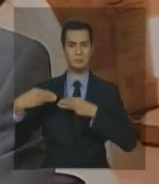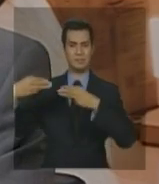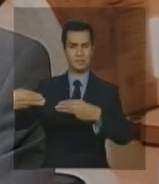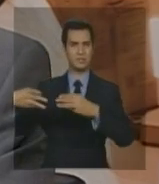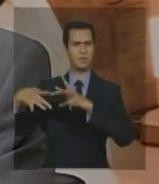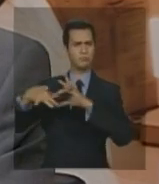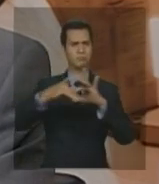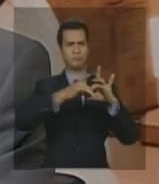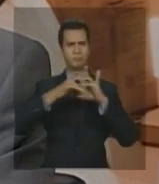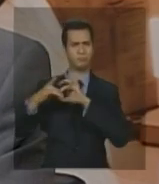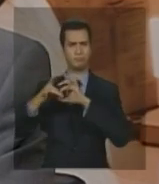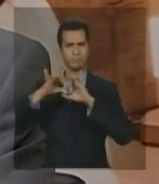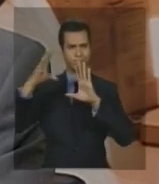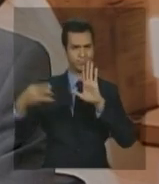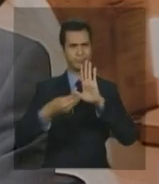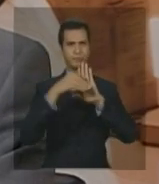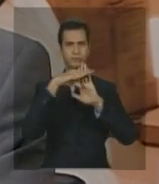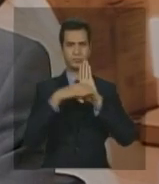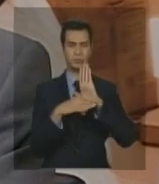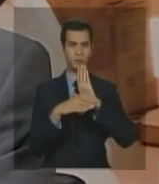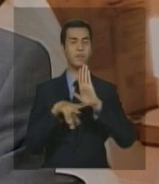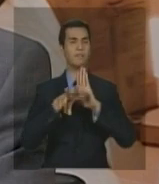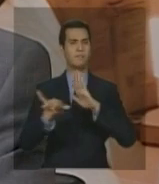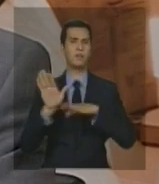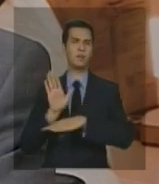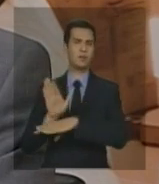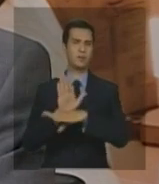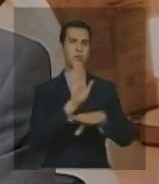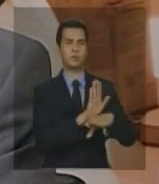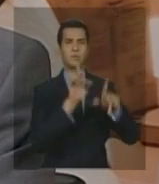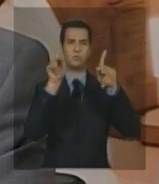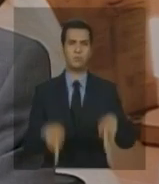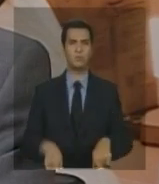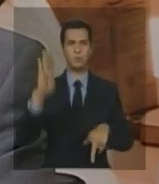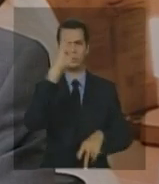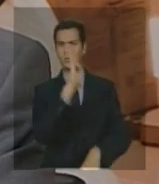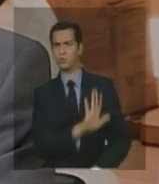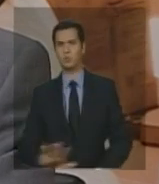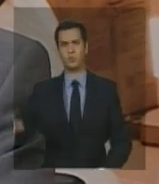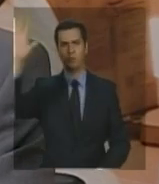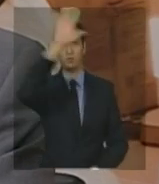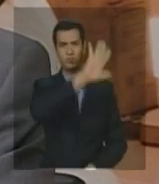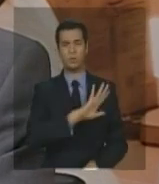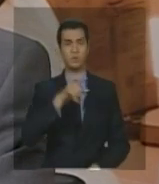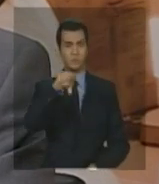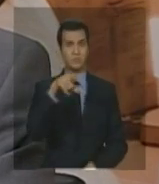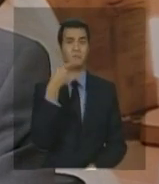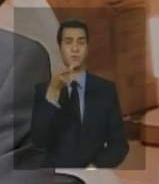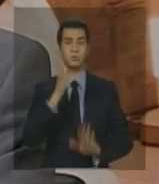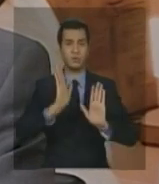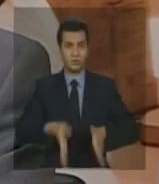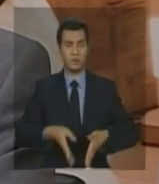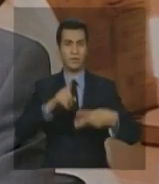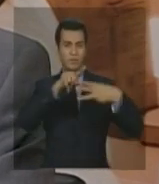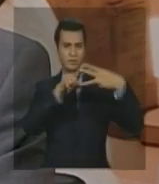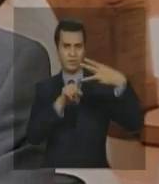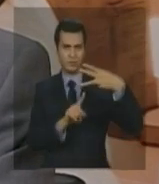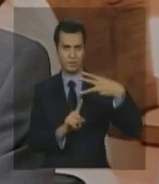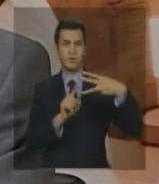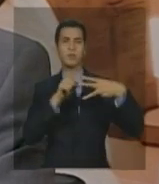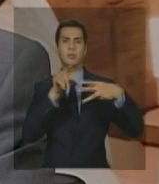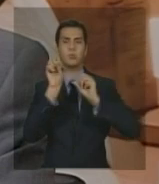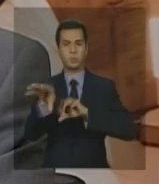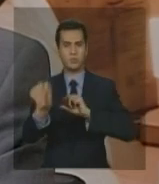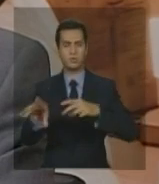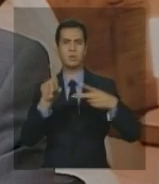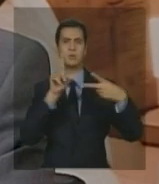mudar a vida das pessoas no Brasil sem nenhuma sombra de dúvida. Nos eixos que você já falou, inclusive, de acesso à